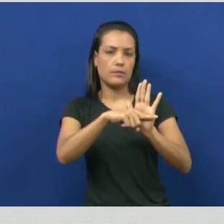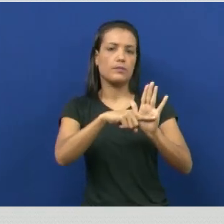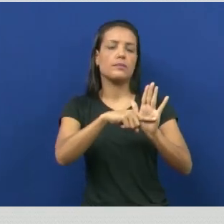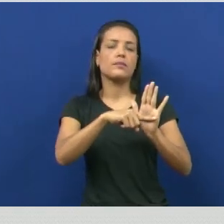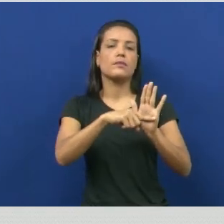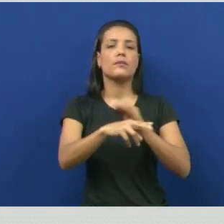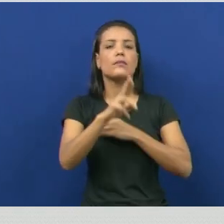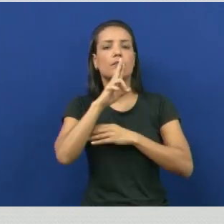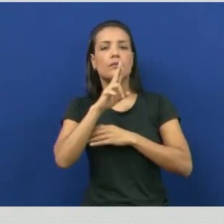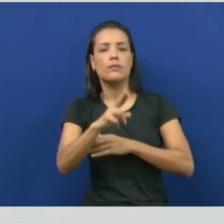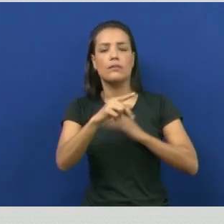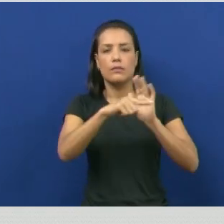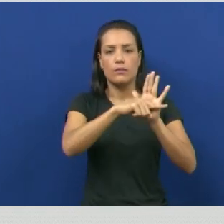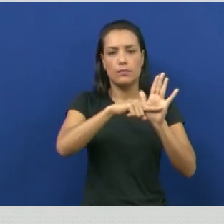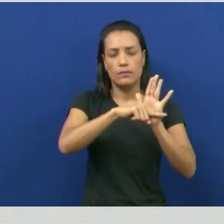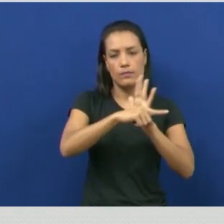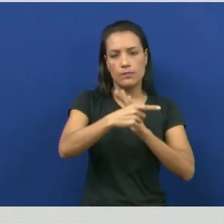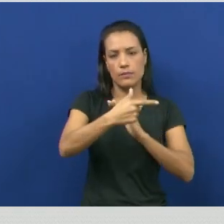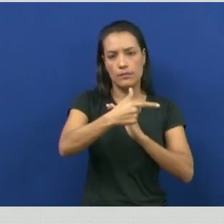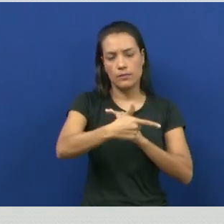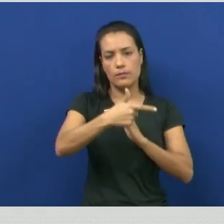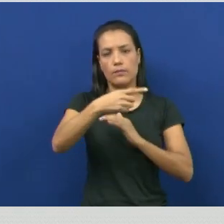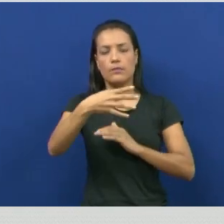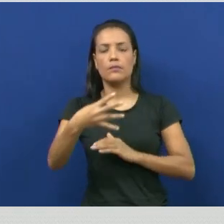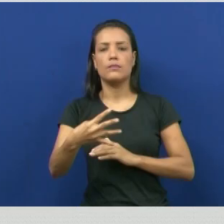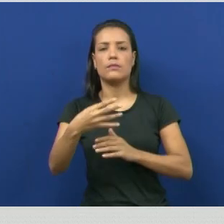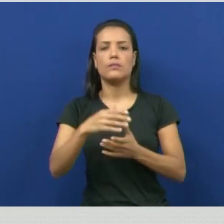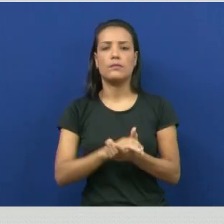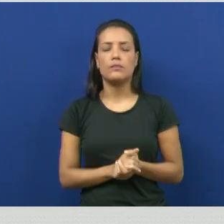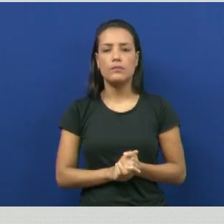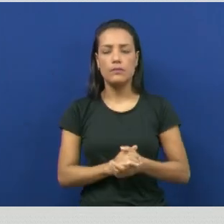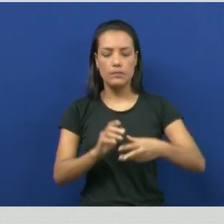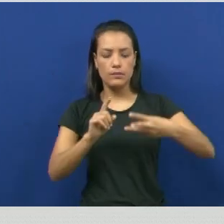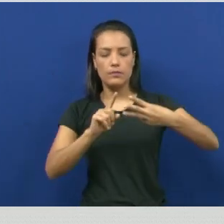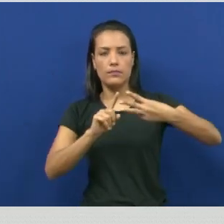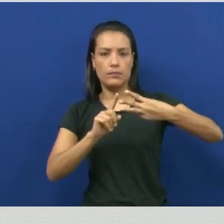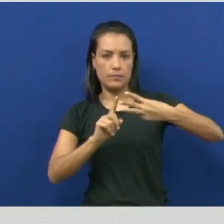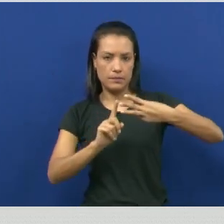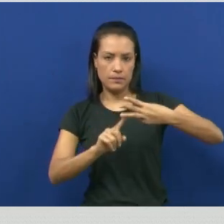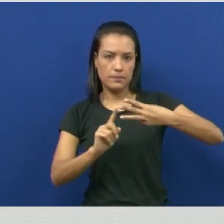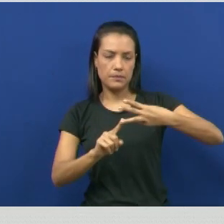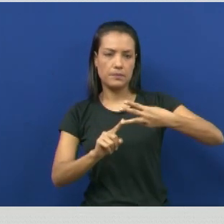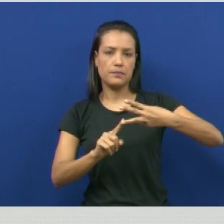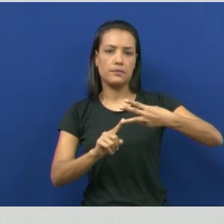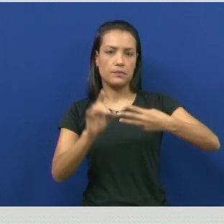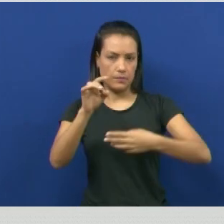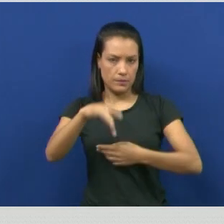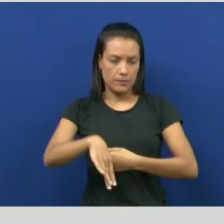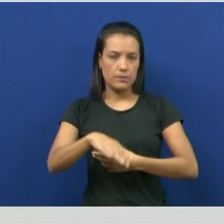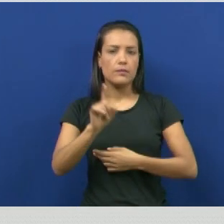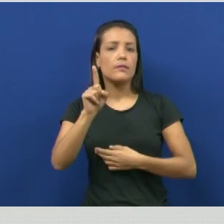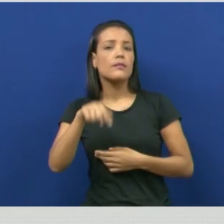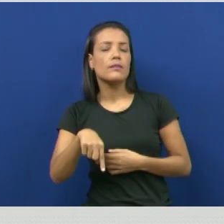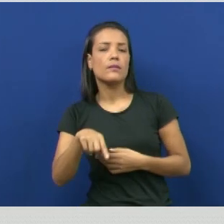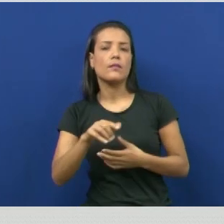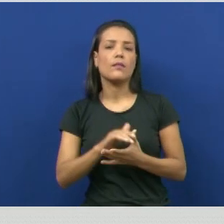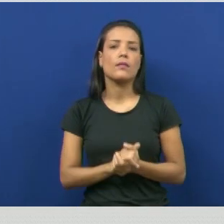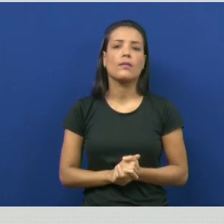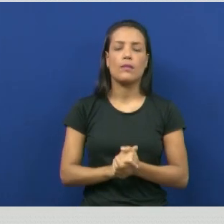menos 24, tá? O terceiro e último ponto que ele fala pra gente é que